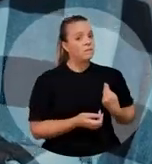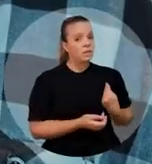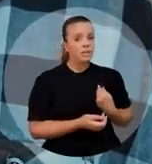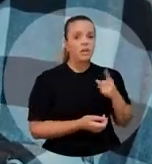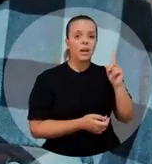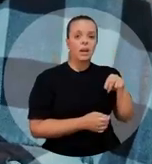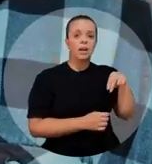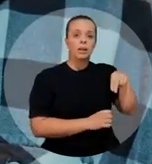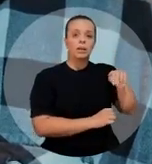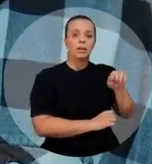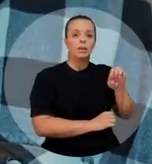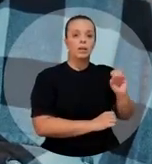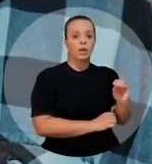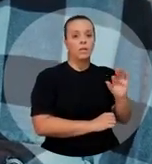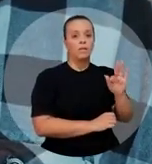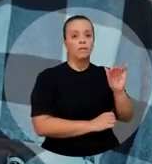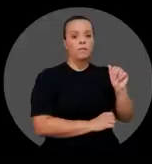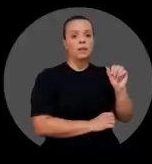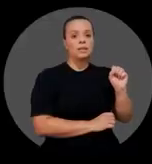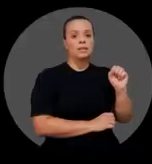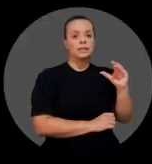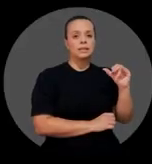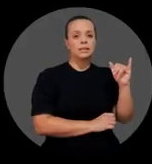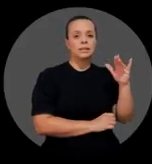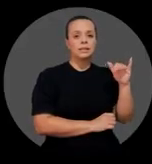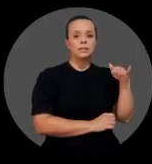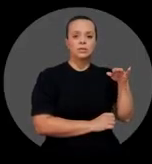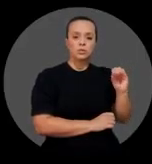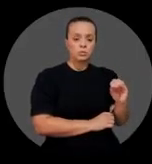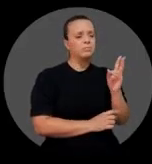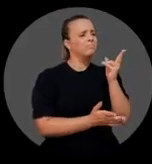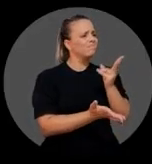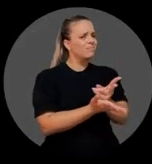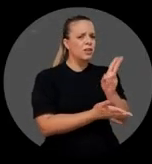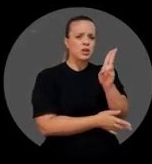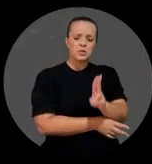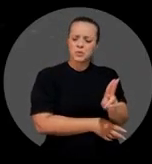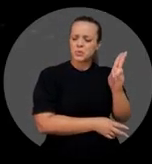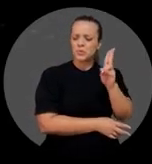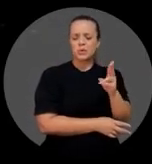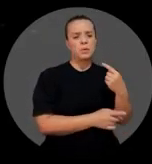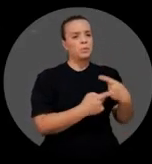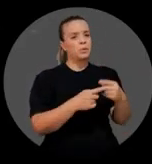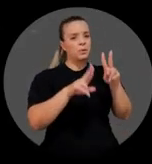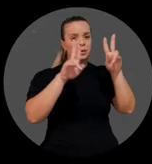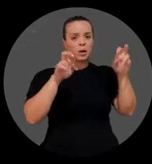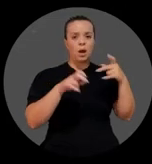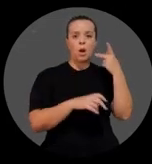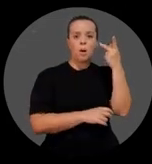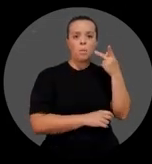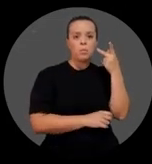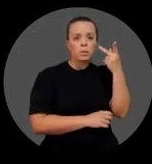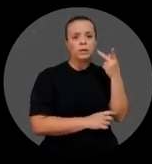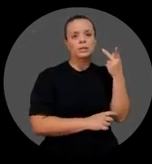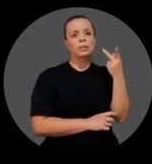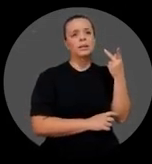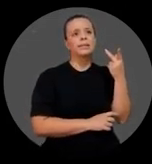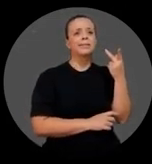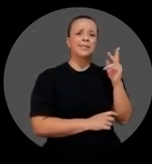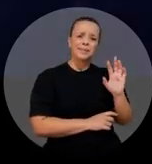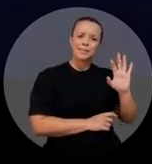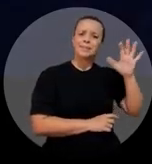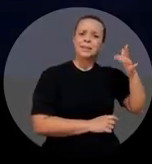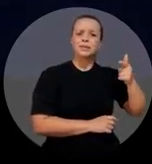ultimamente, neofascismo. Neofascismo. Neofascismo é uma coisa que sempre volta, assim, essa debandada política que tem acontecido